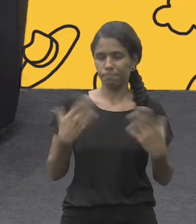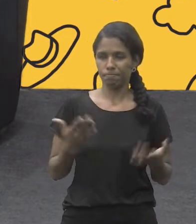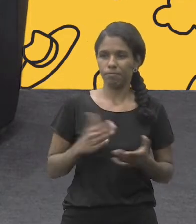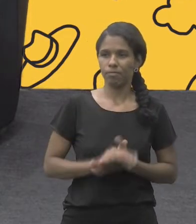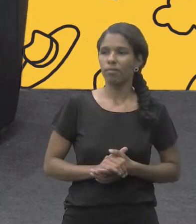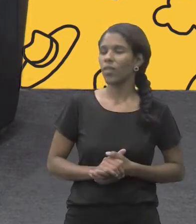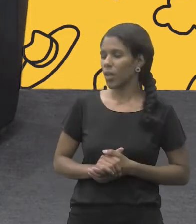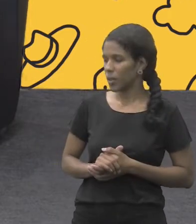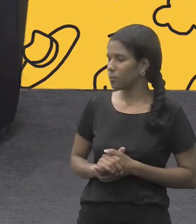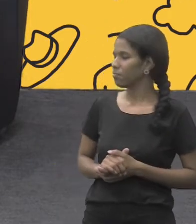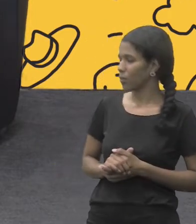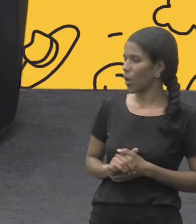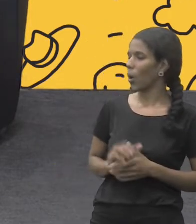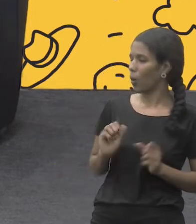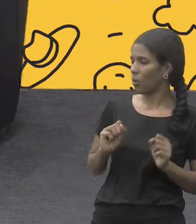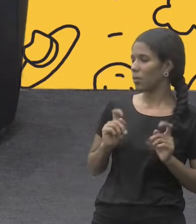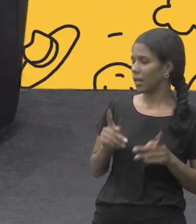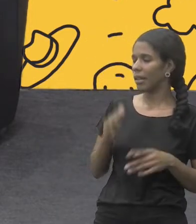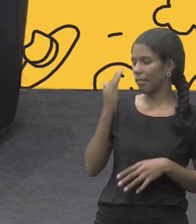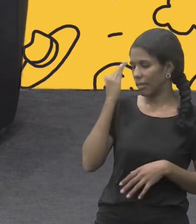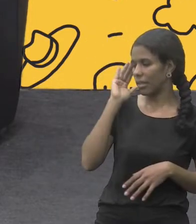às perguntas normal, né?